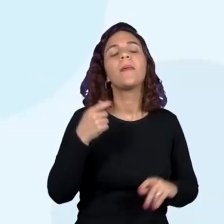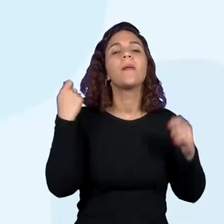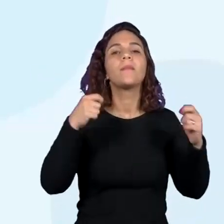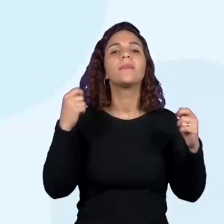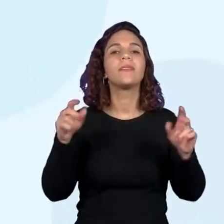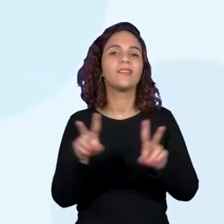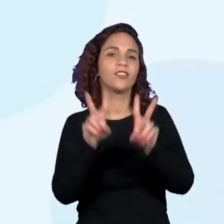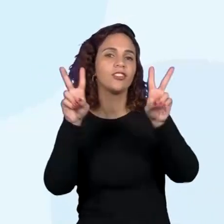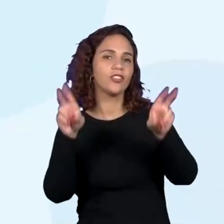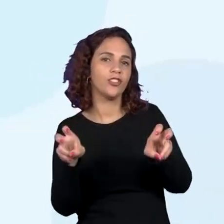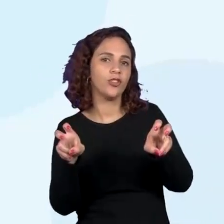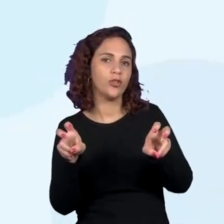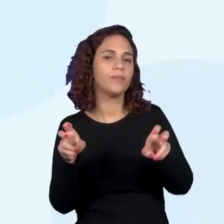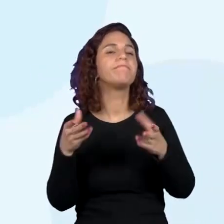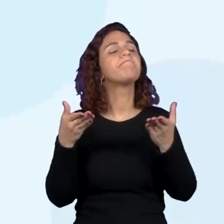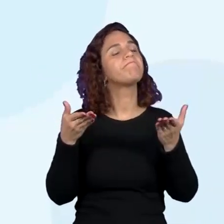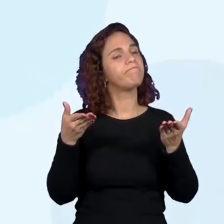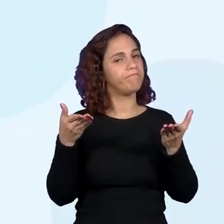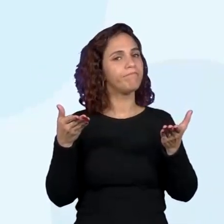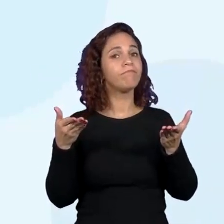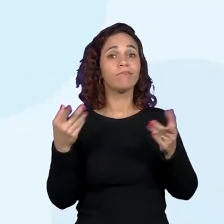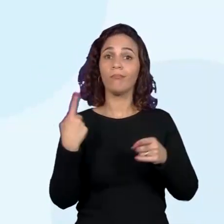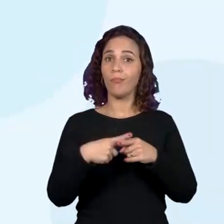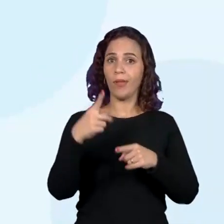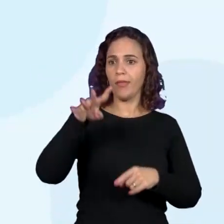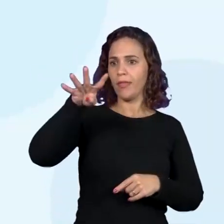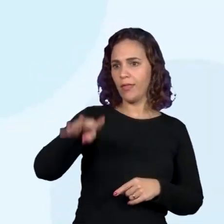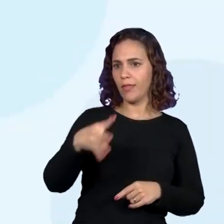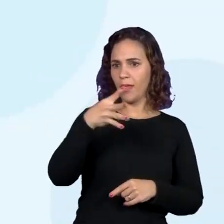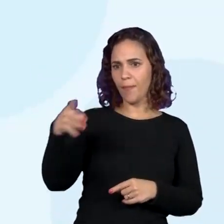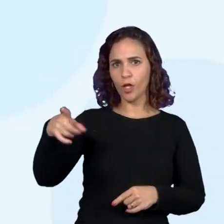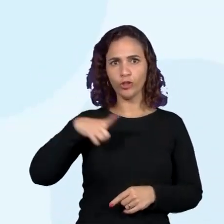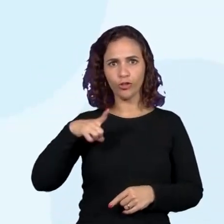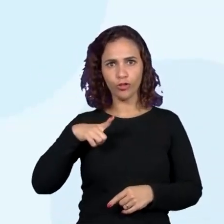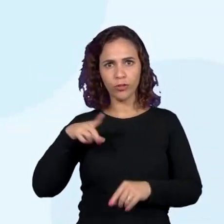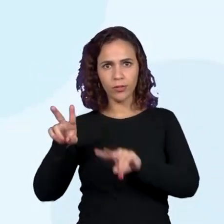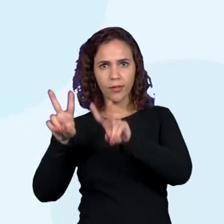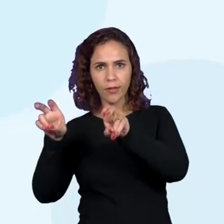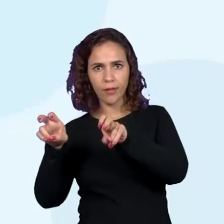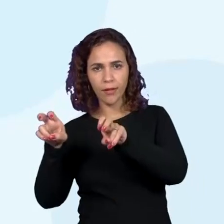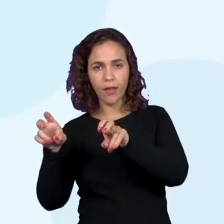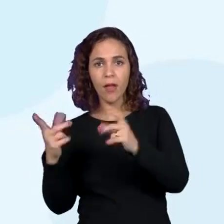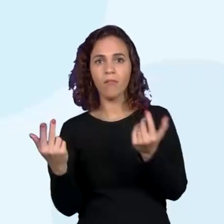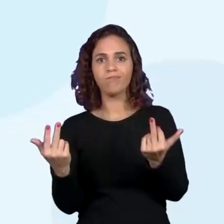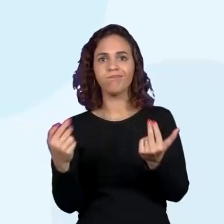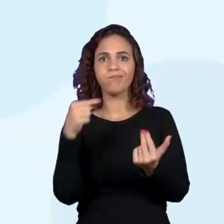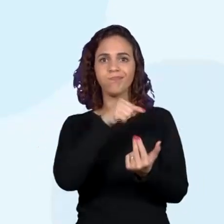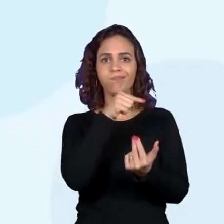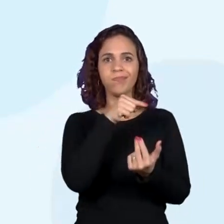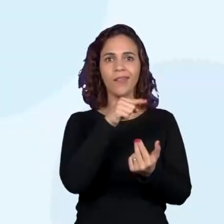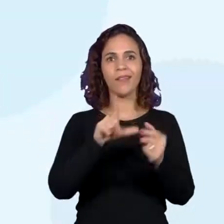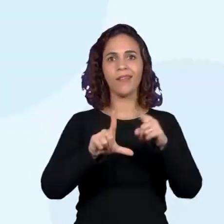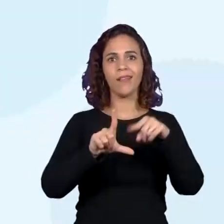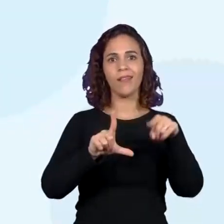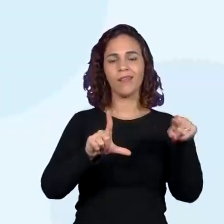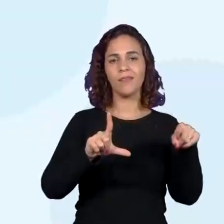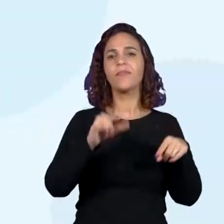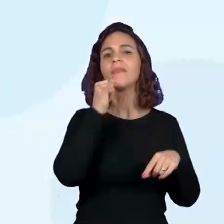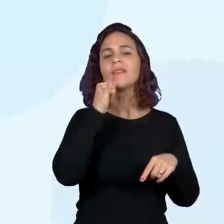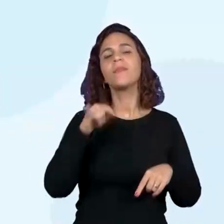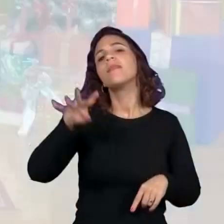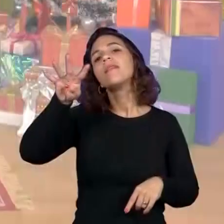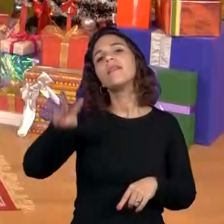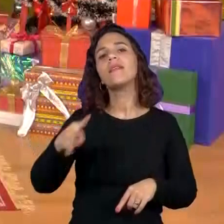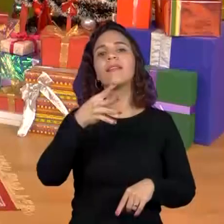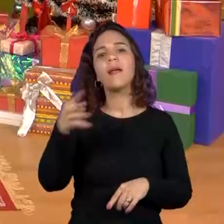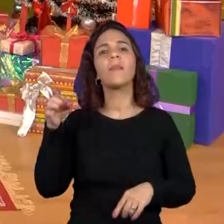do que a gente está falando, né? Isso, porque se a sua tabela tem um título, o seu gráfico tem que ter o mesmo título. Não adianta você fazer uma tabela de sorvete e um gráfico